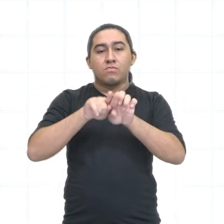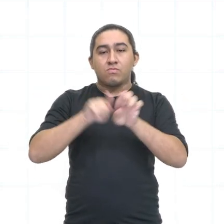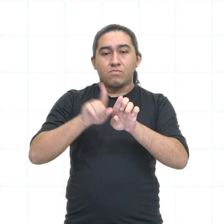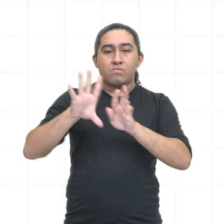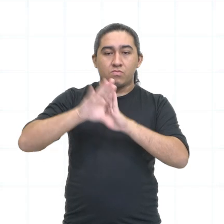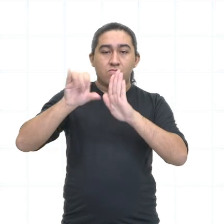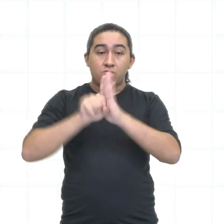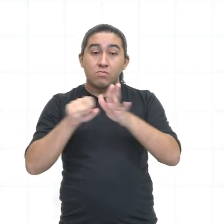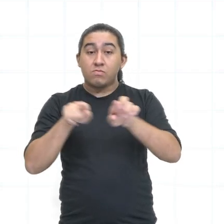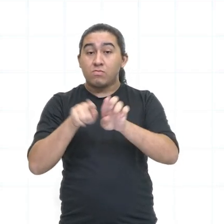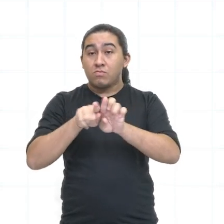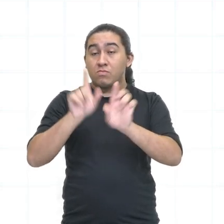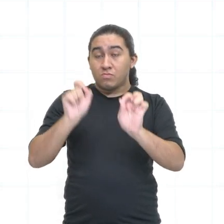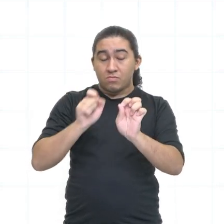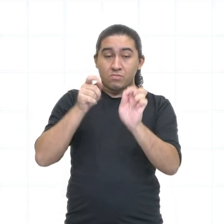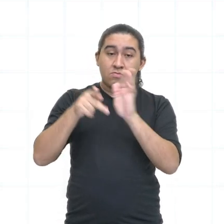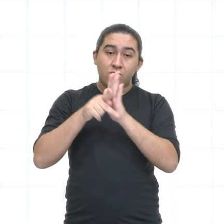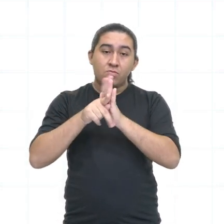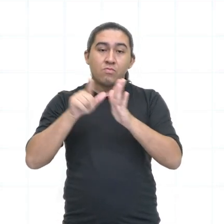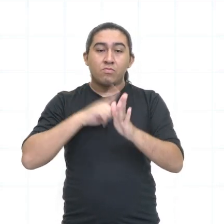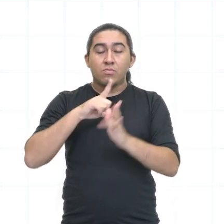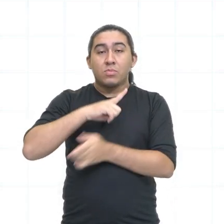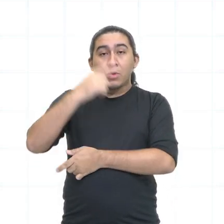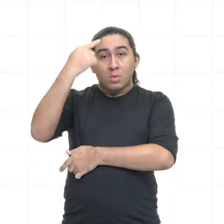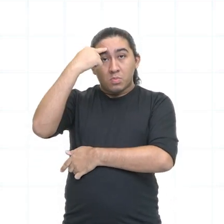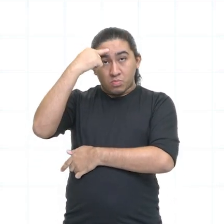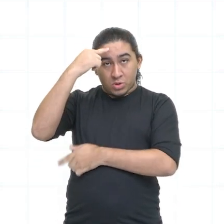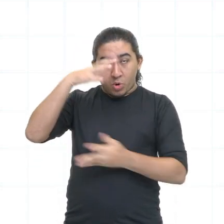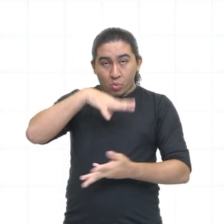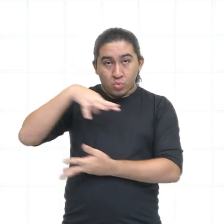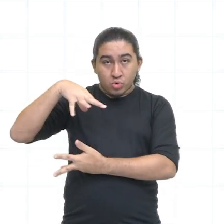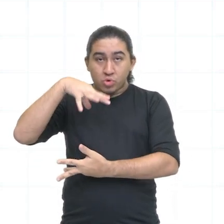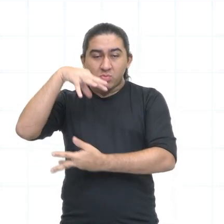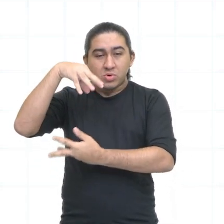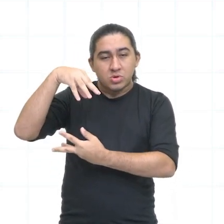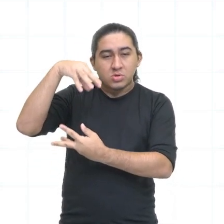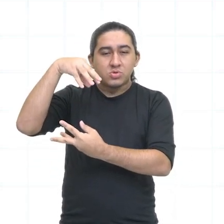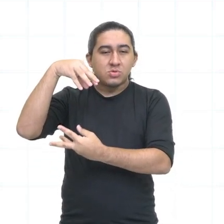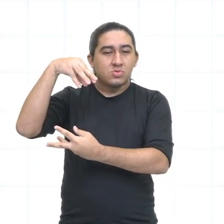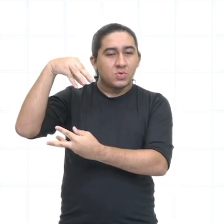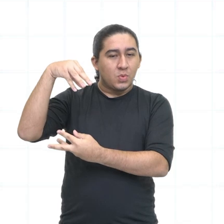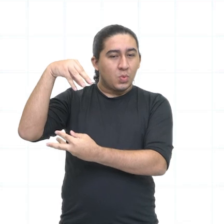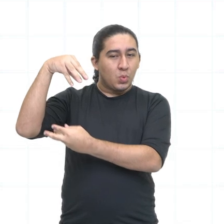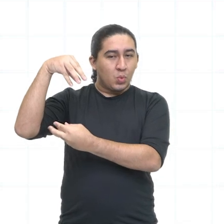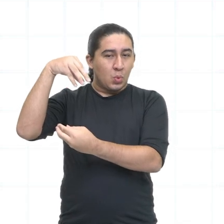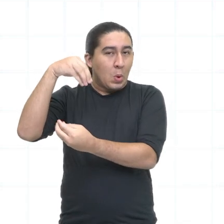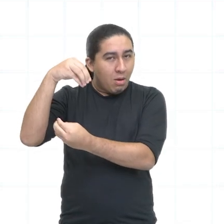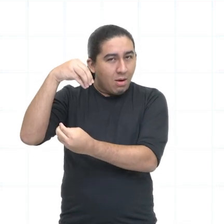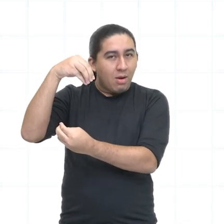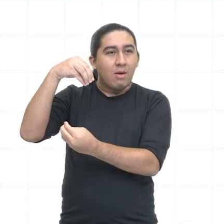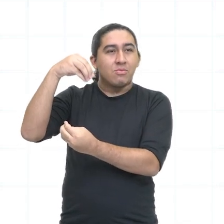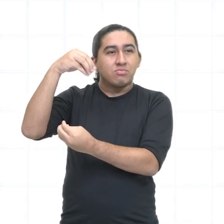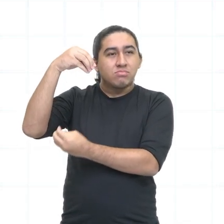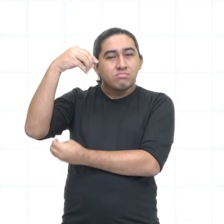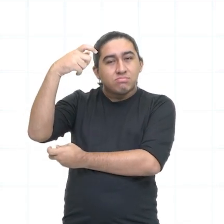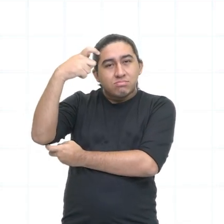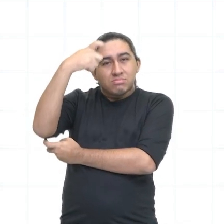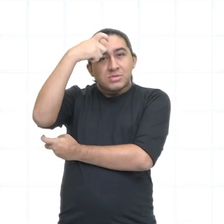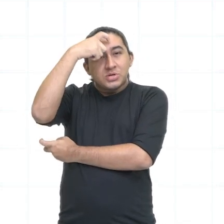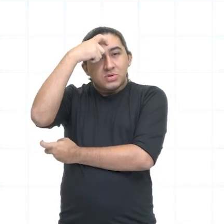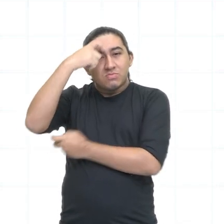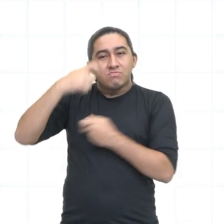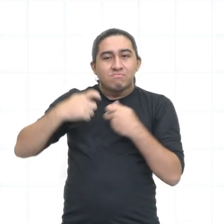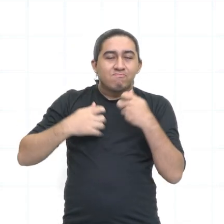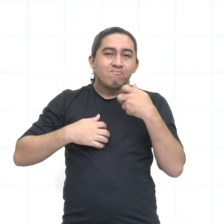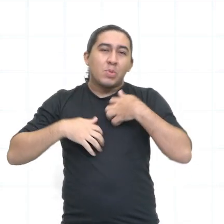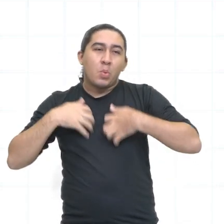de transcendência espiritual, como fazer o expressionismo, né? Colocava ali todas as